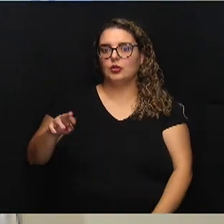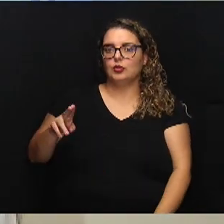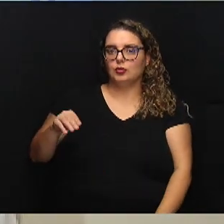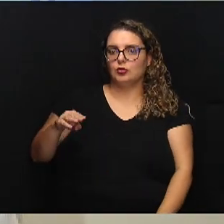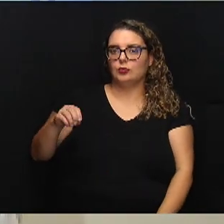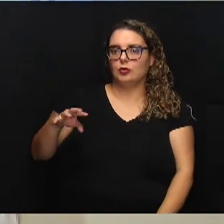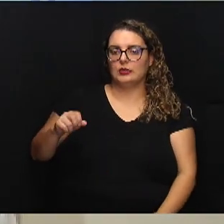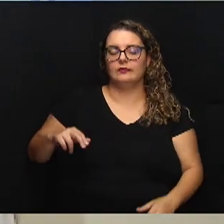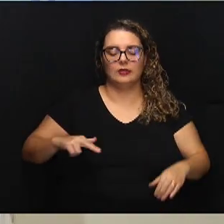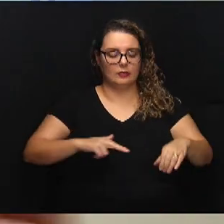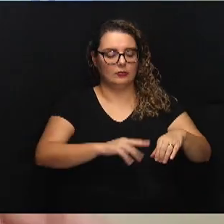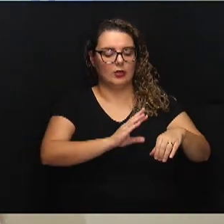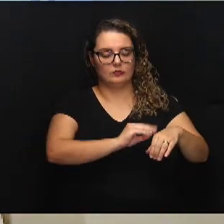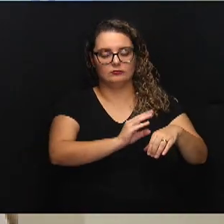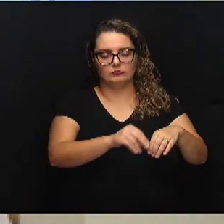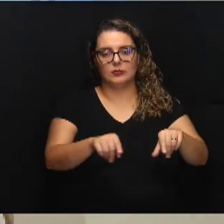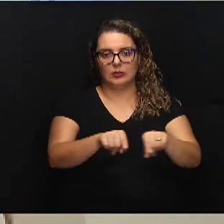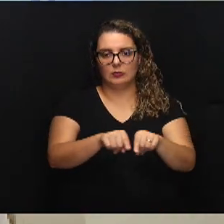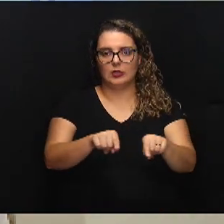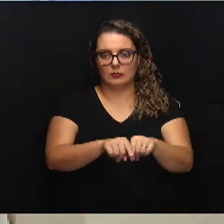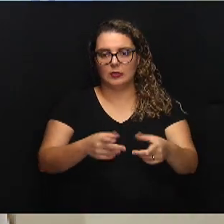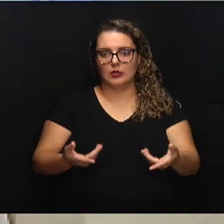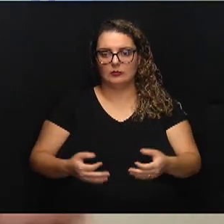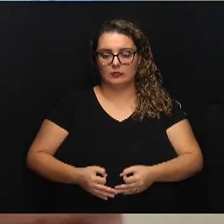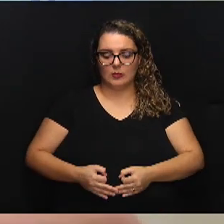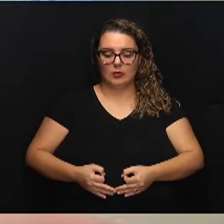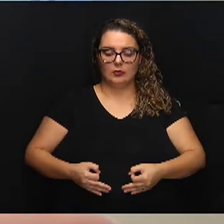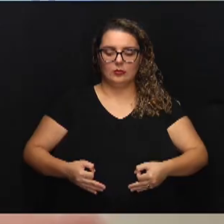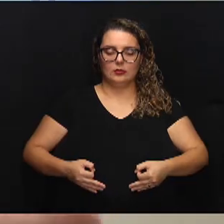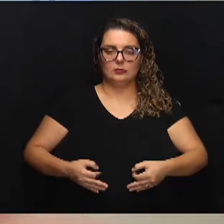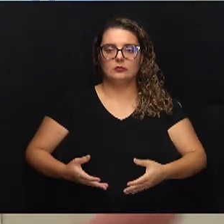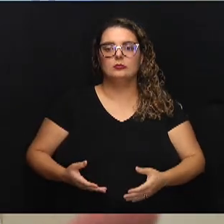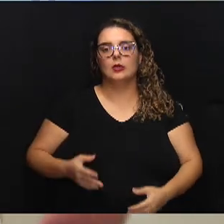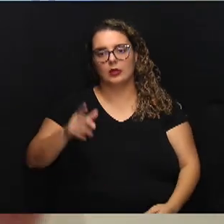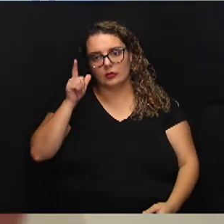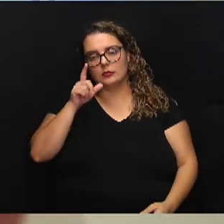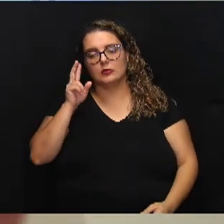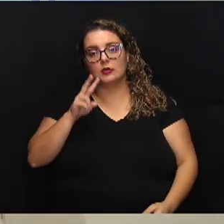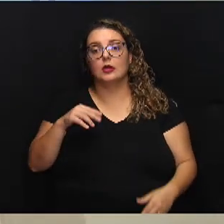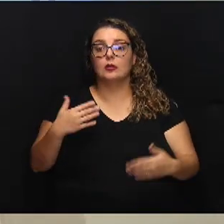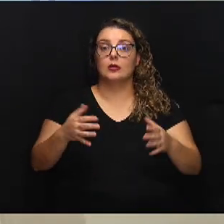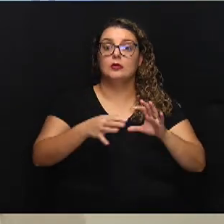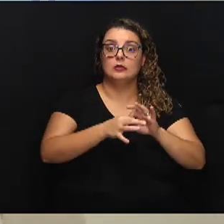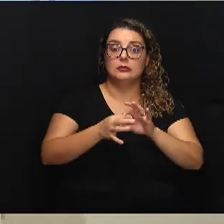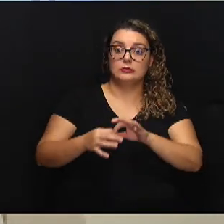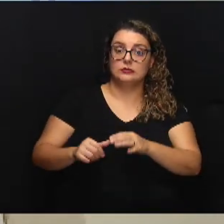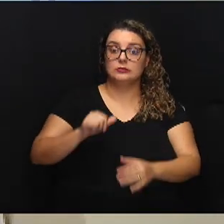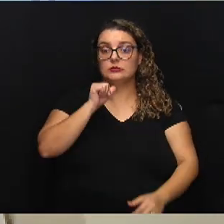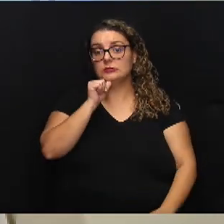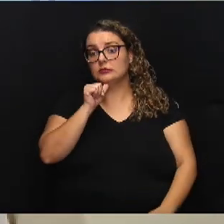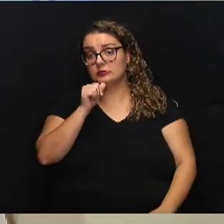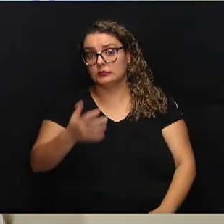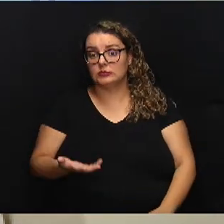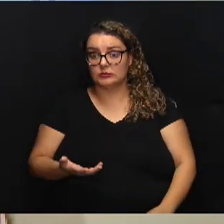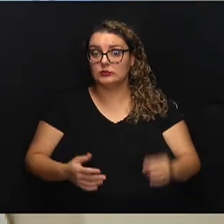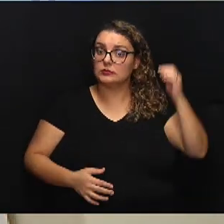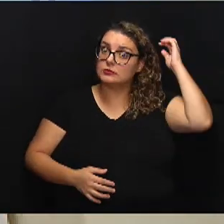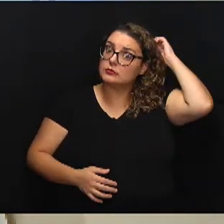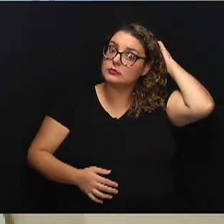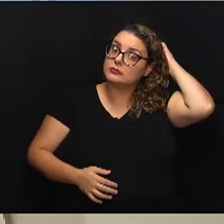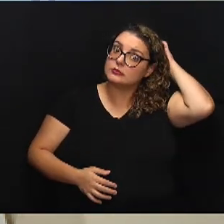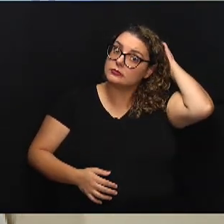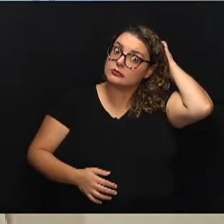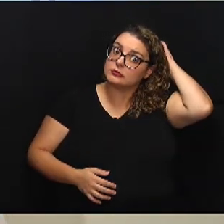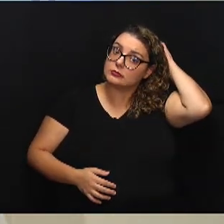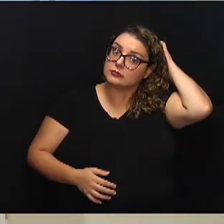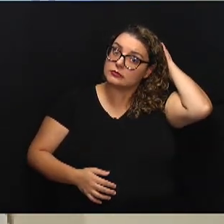caracterizar. Então, assim, o ovário está um pouquinho aumentado, primeiro olhar qual que é o ciclo, se está durante o ciclo menstrual, acabou de menstruar